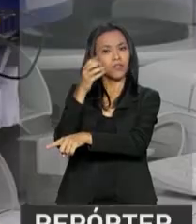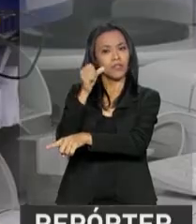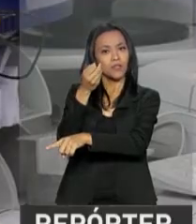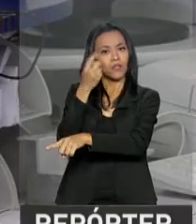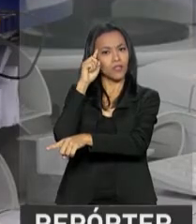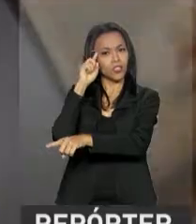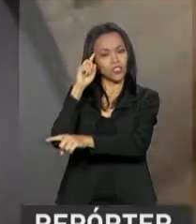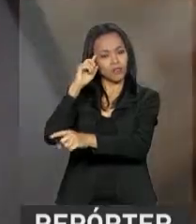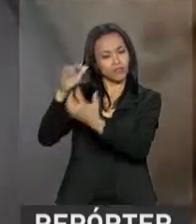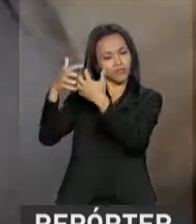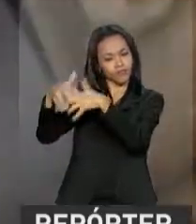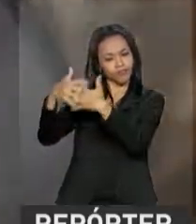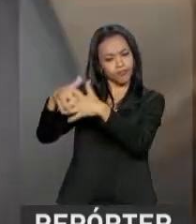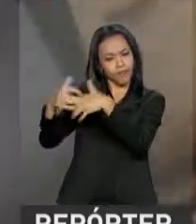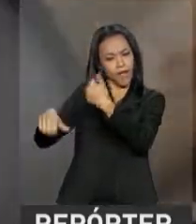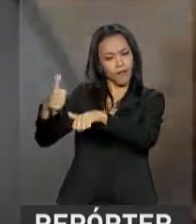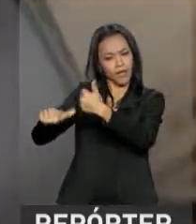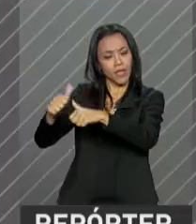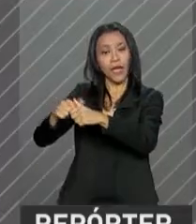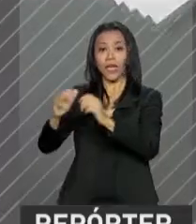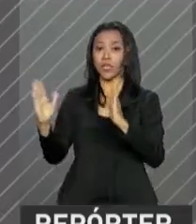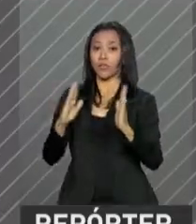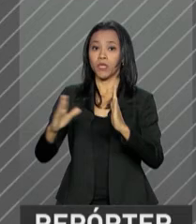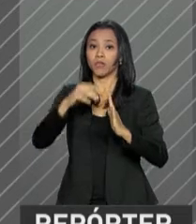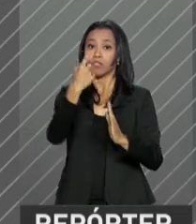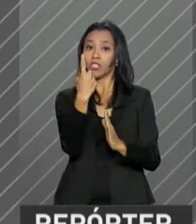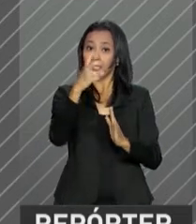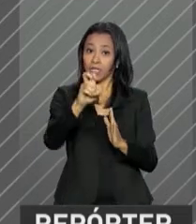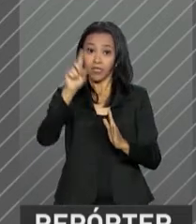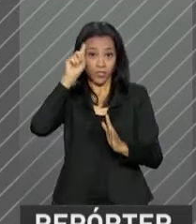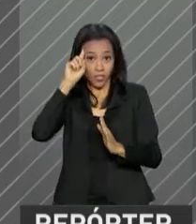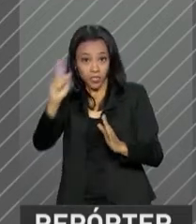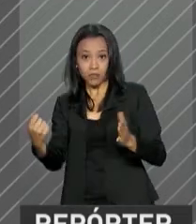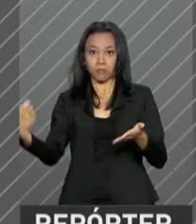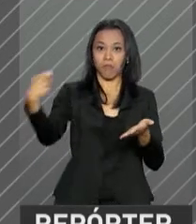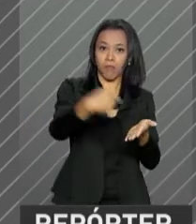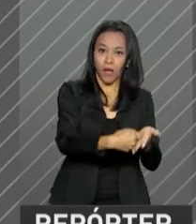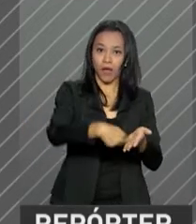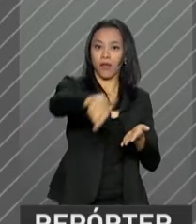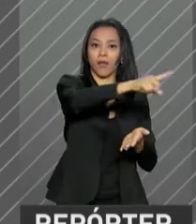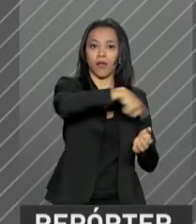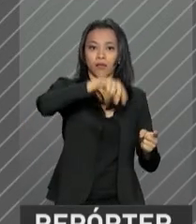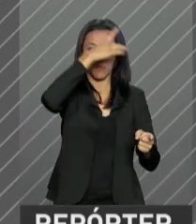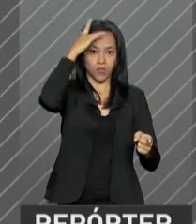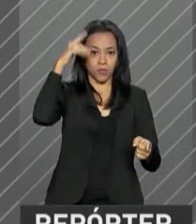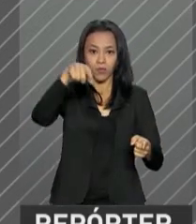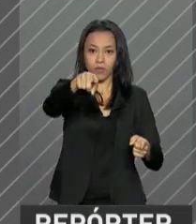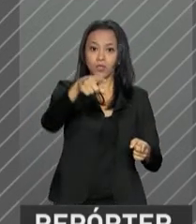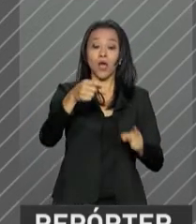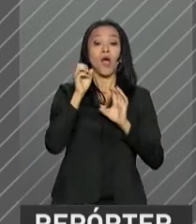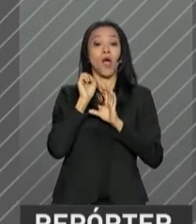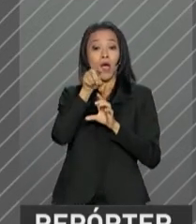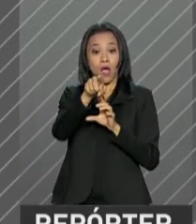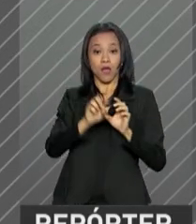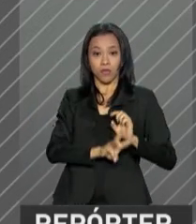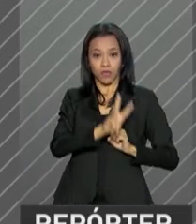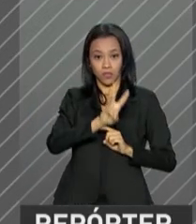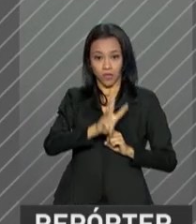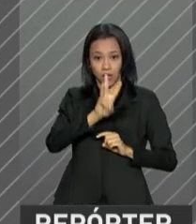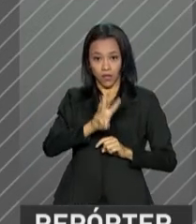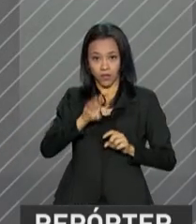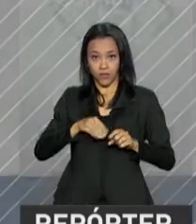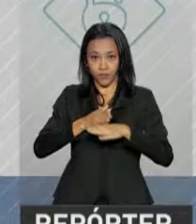15 dias devem fazer o pagamento as adesões devem ser feitas pelo site pagamento da poupança ponto